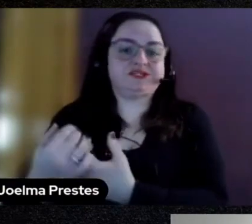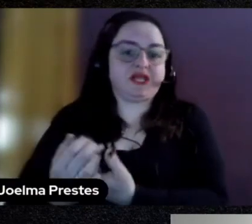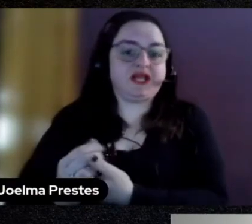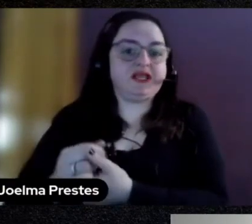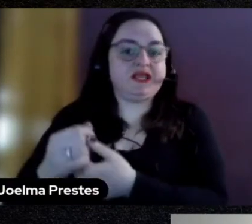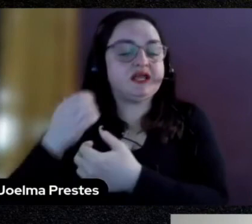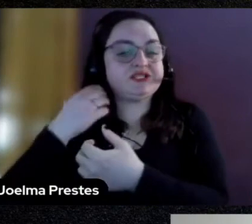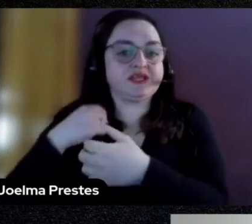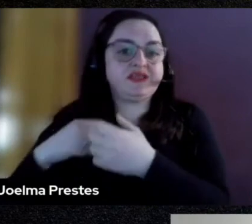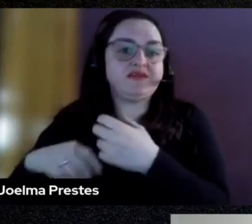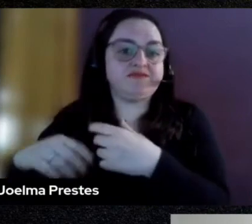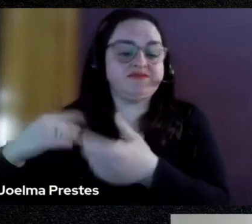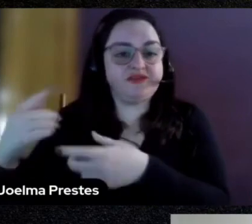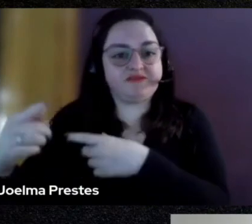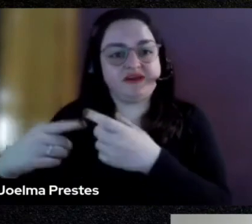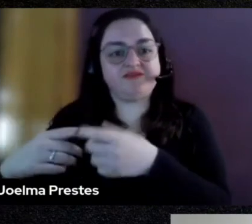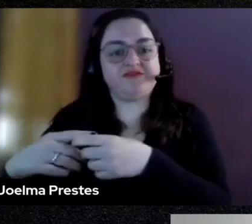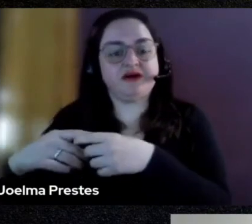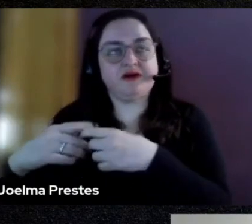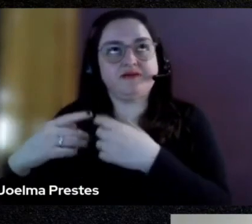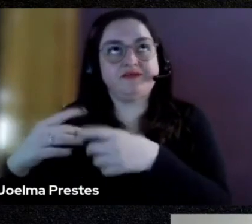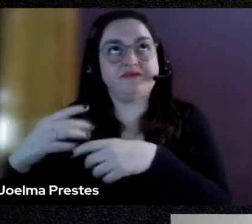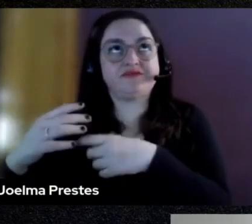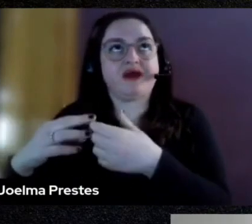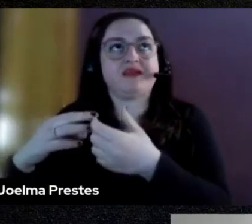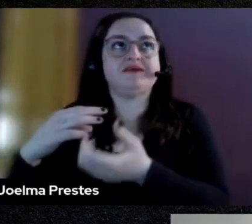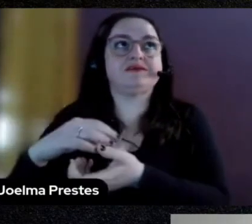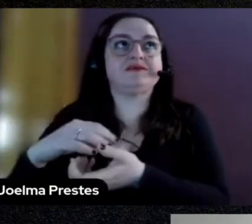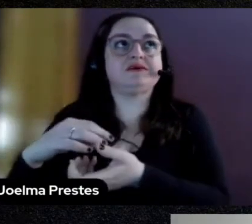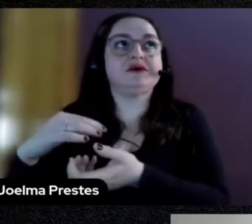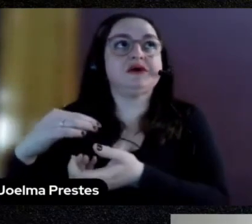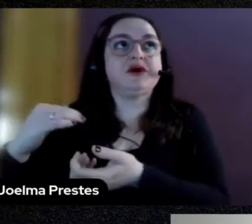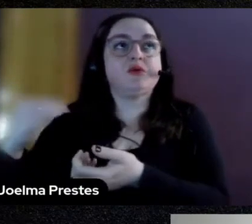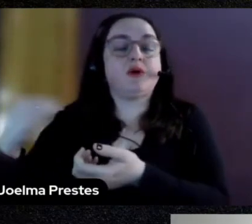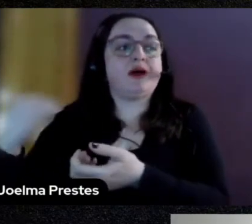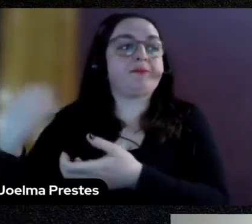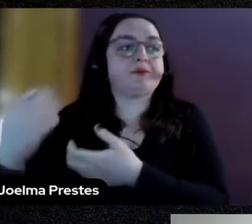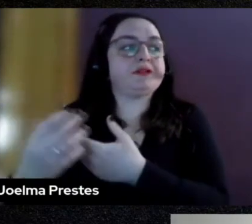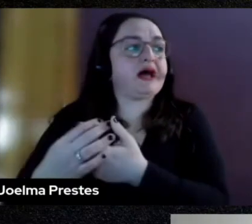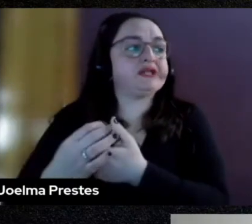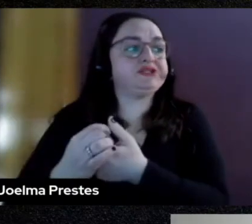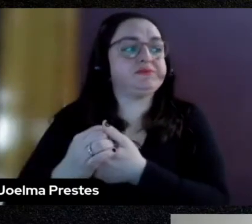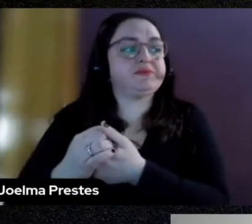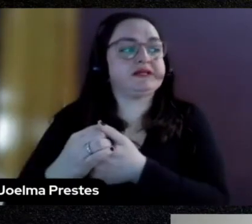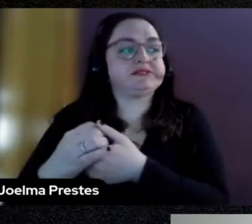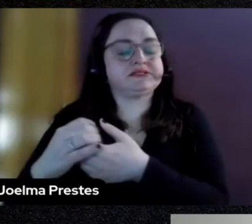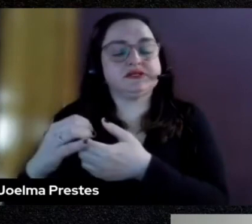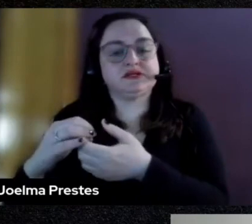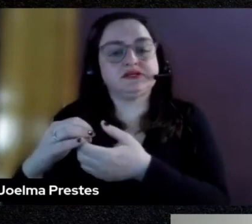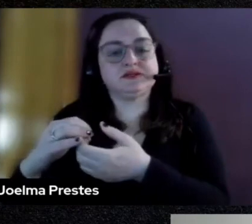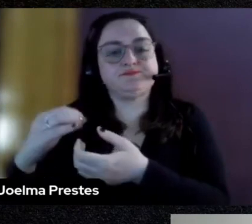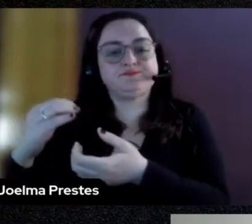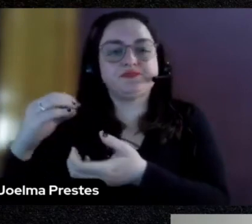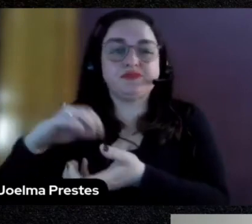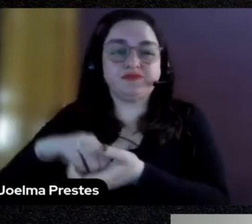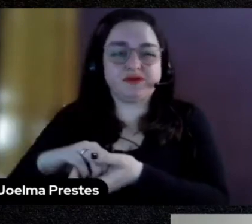né? A gente tem ali, a gente tem que verificar qual é a probabilidade, mas